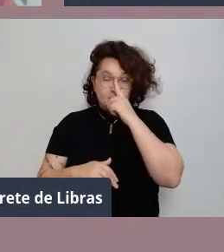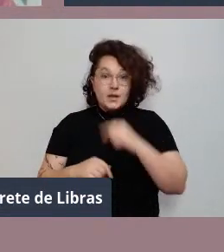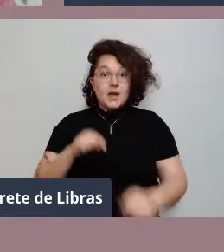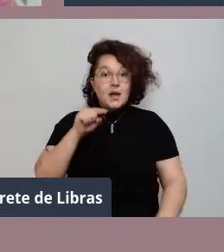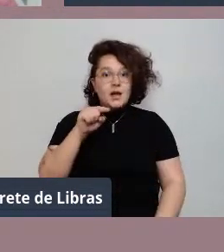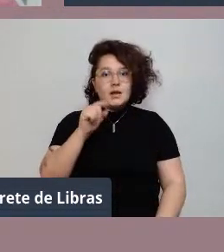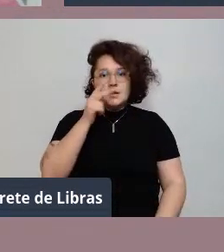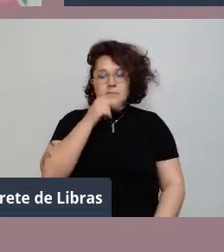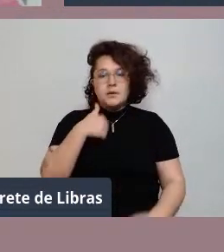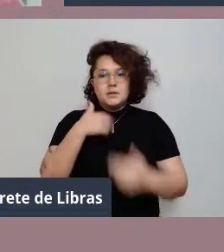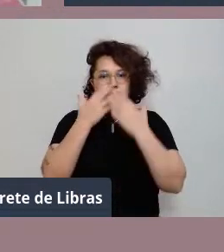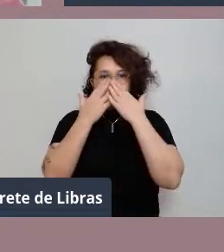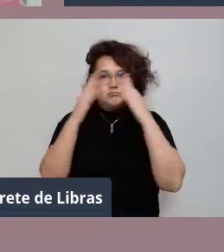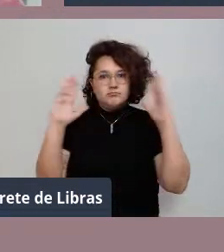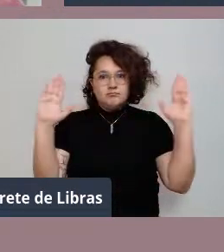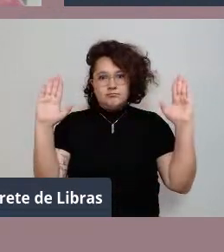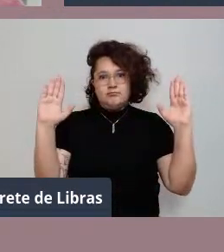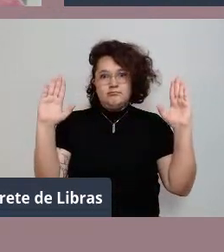pouco